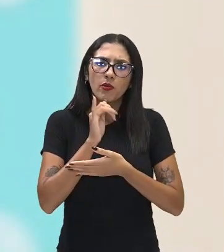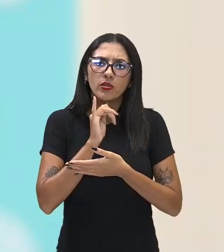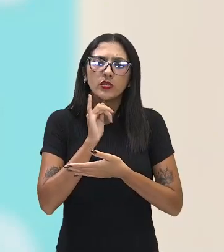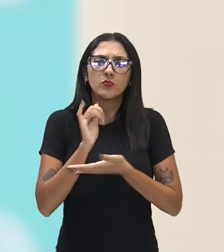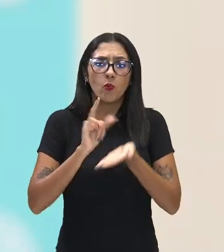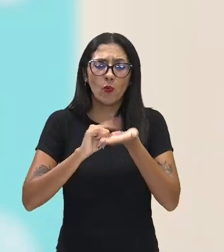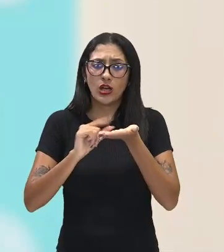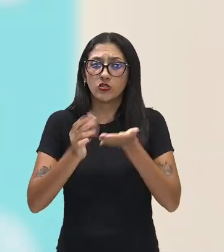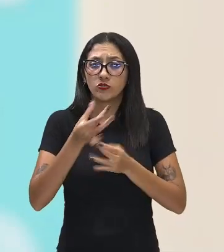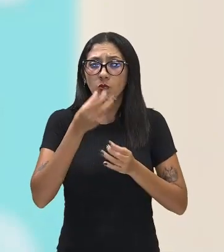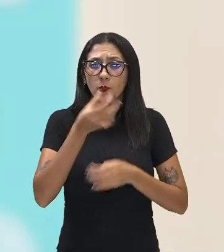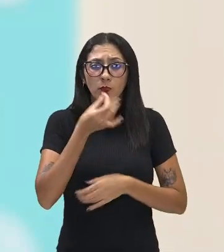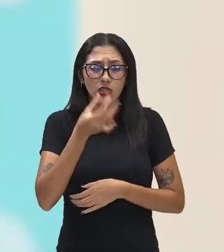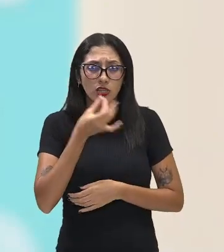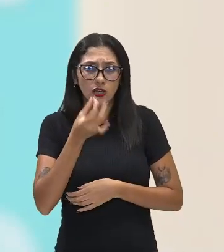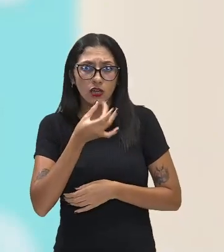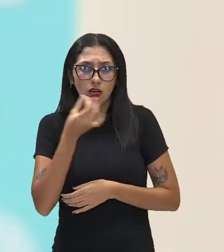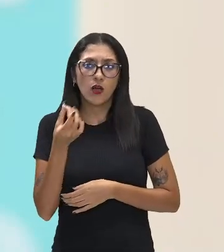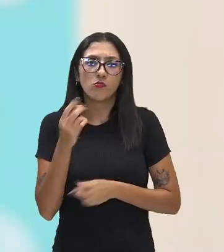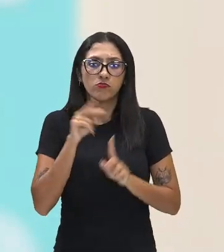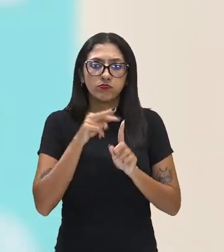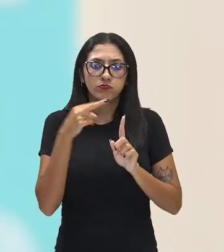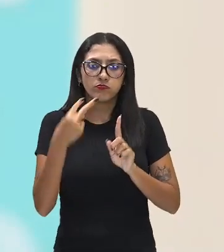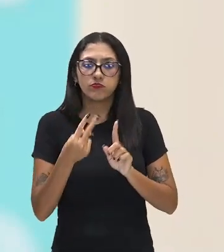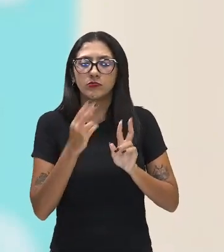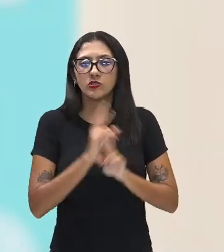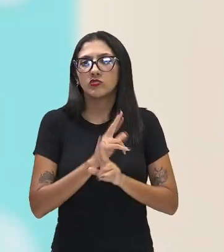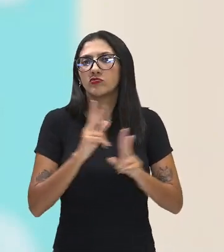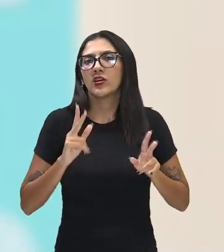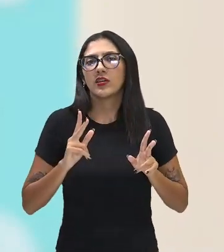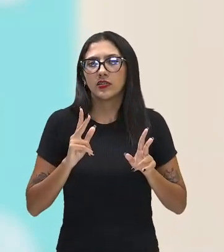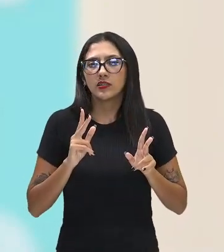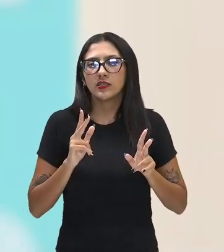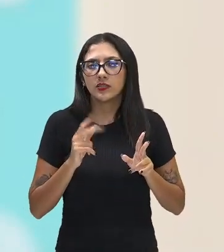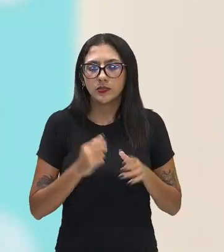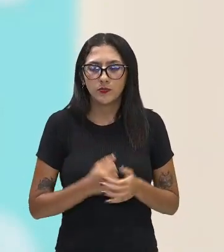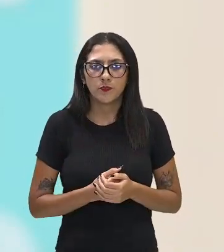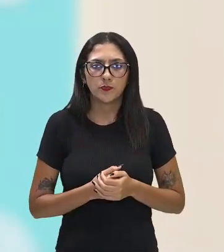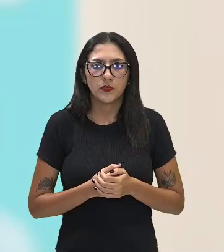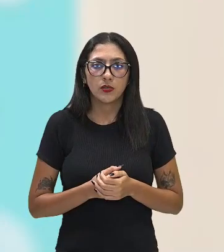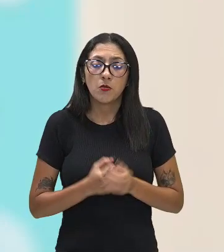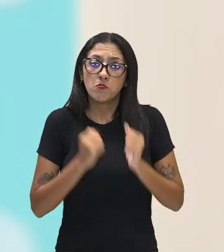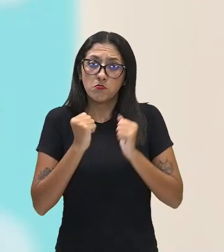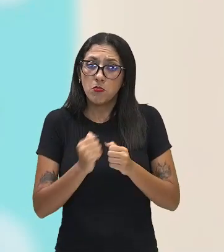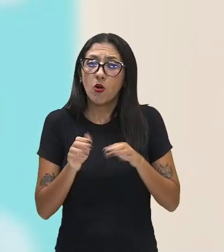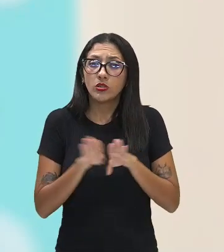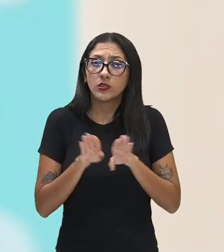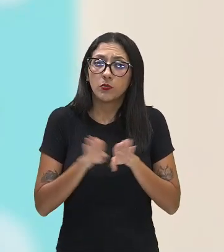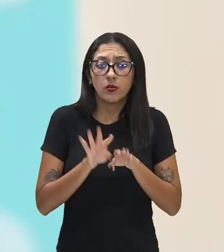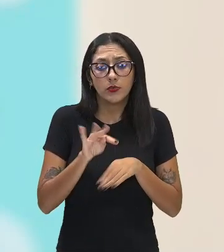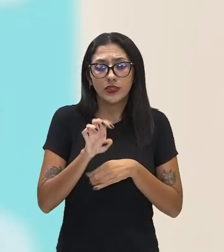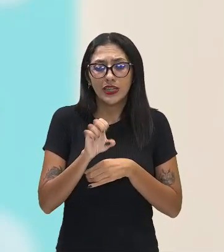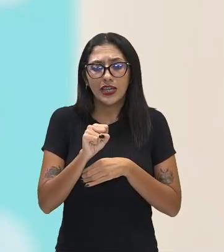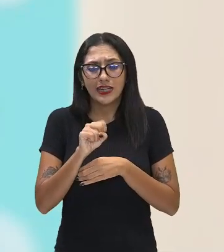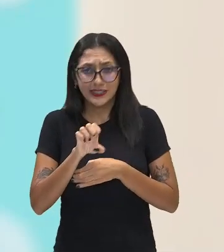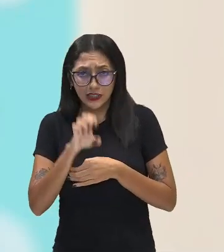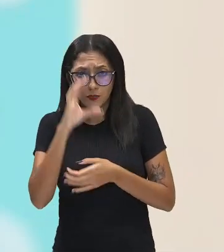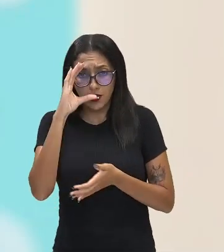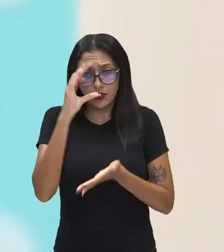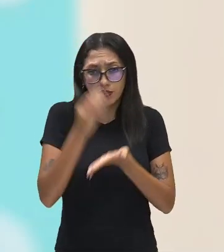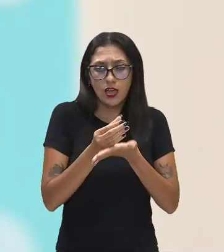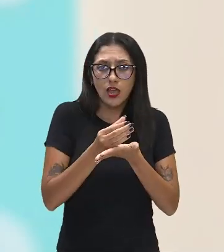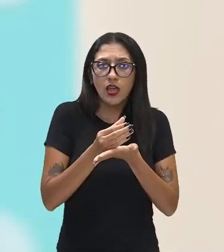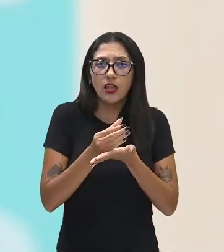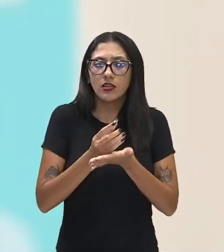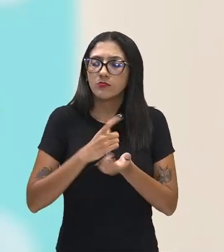de uma pesquisa, de uma dissertação, ou pode ser de uma tese que você vai transformar num artigo. Então,